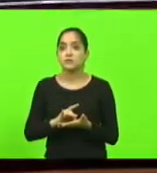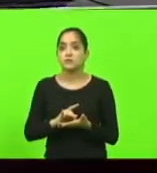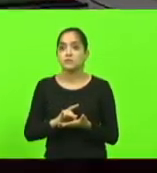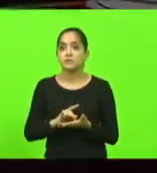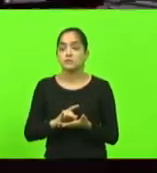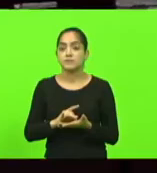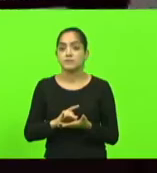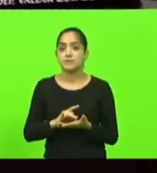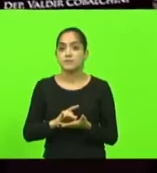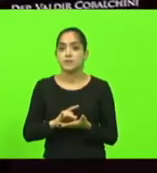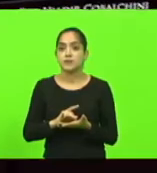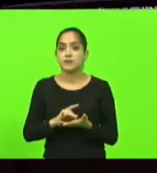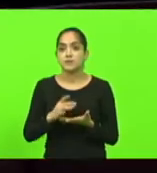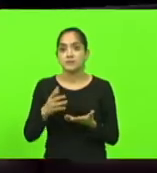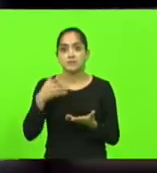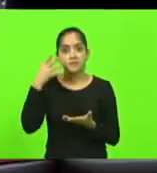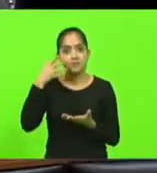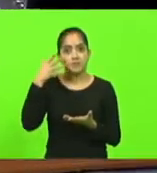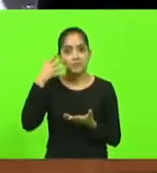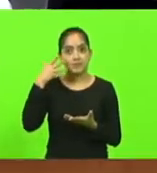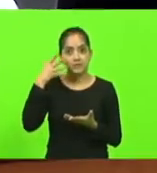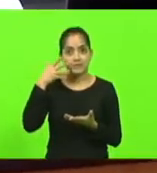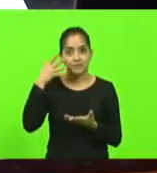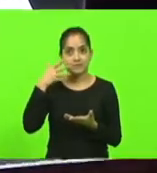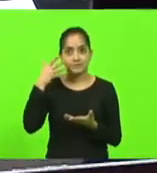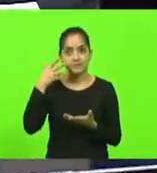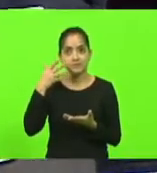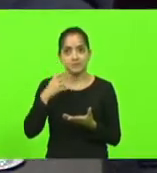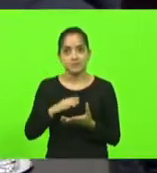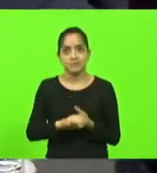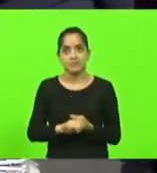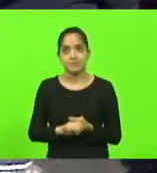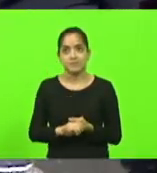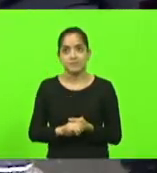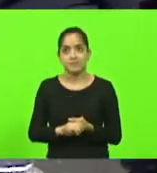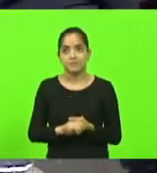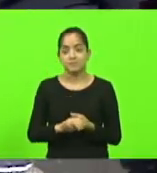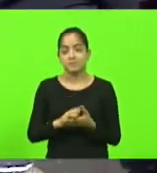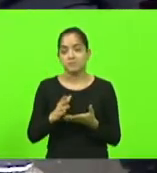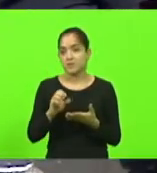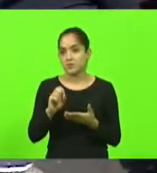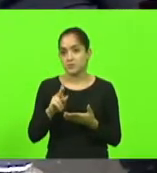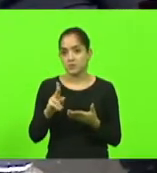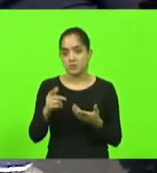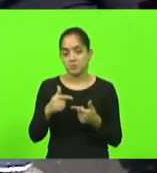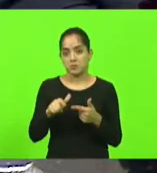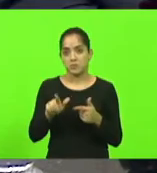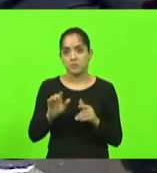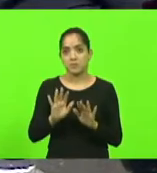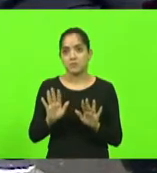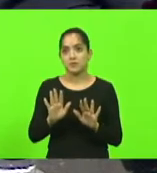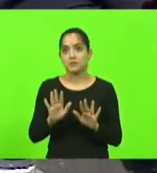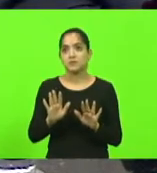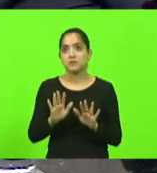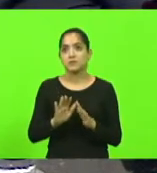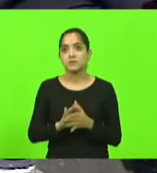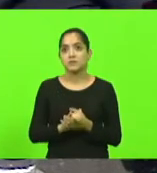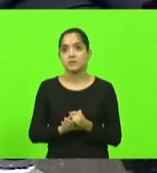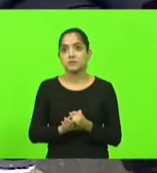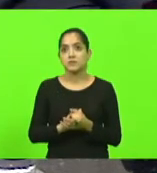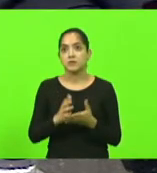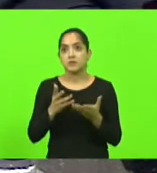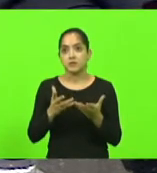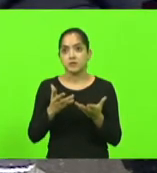achava que eu ia ter a palavra após o deputado Sareta, era a minha... Mas tudo bem, não tem problema nenhum. Eu quero